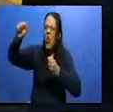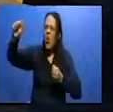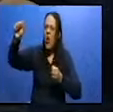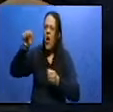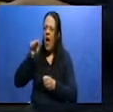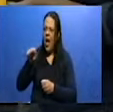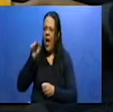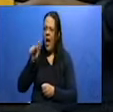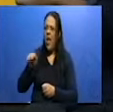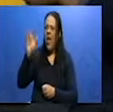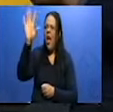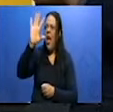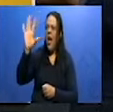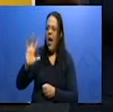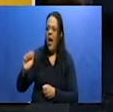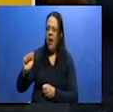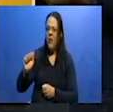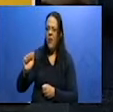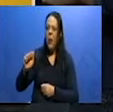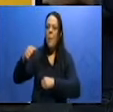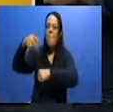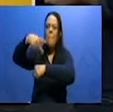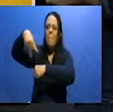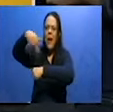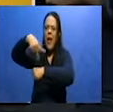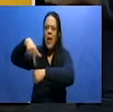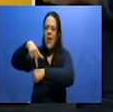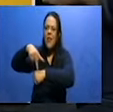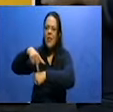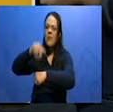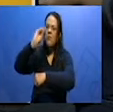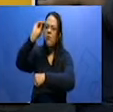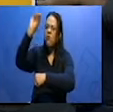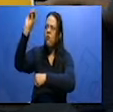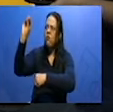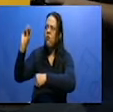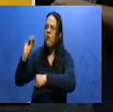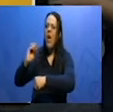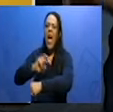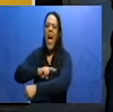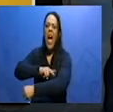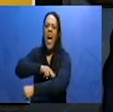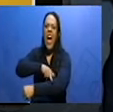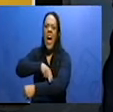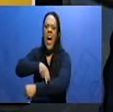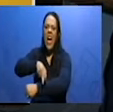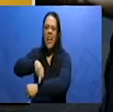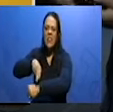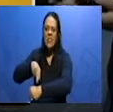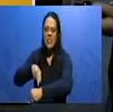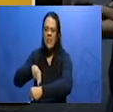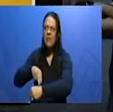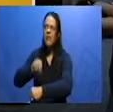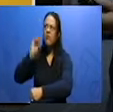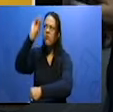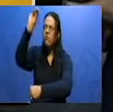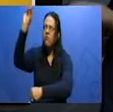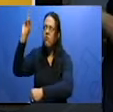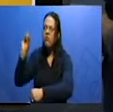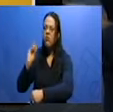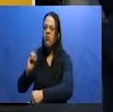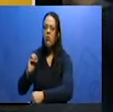da África existem vários países, né? Várias etnias, vários grupos sociais